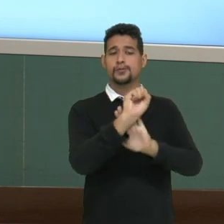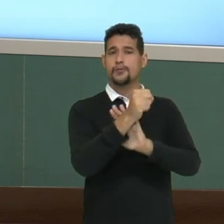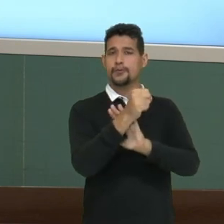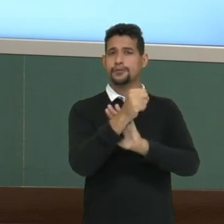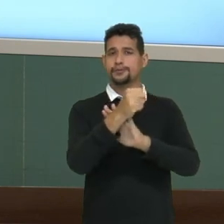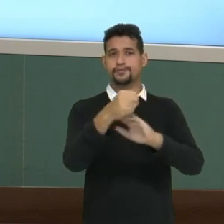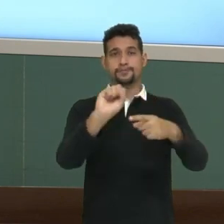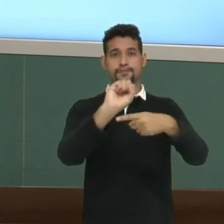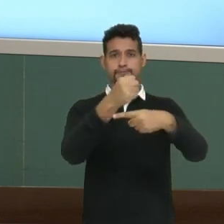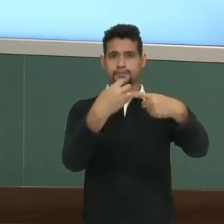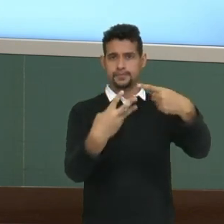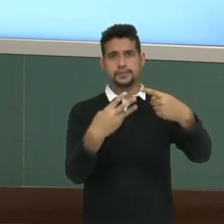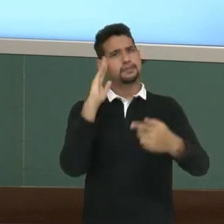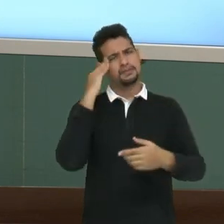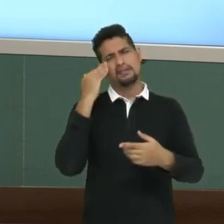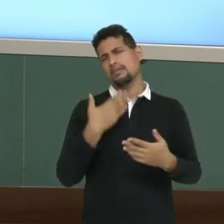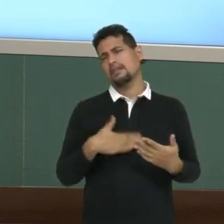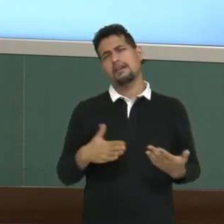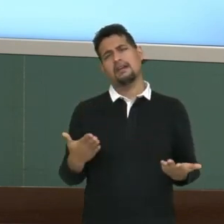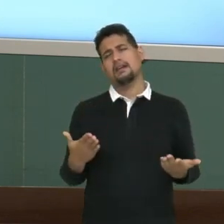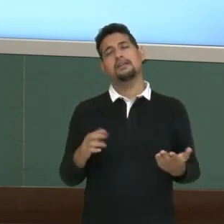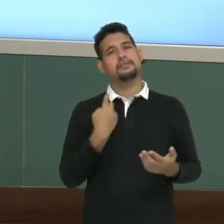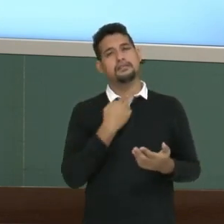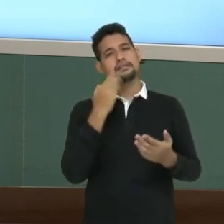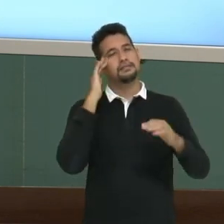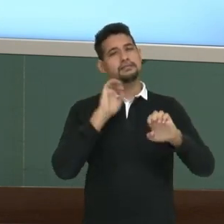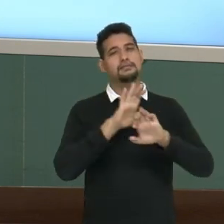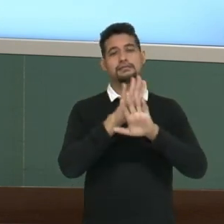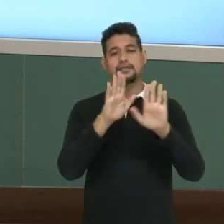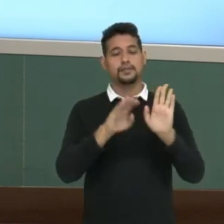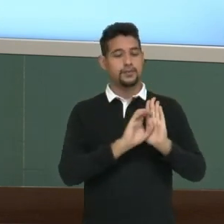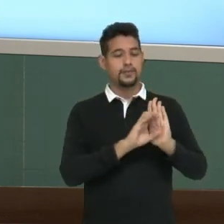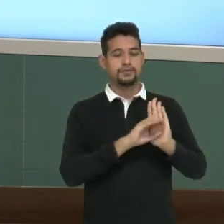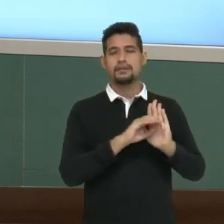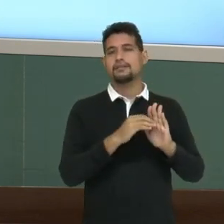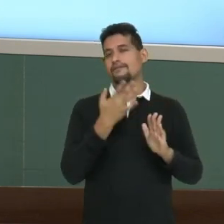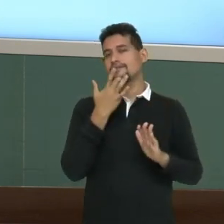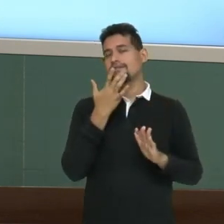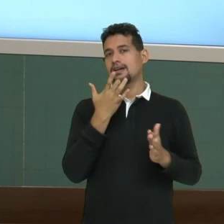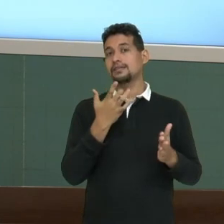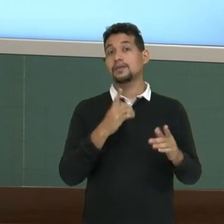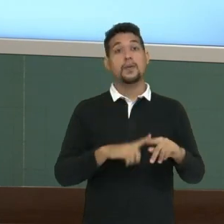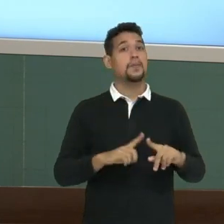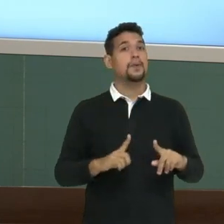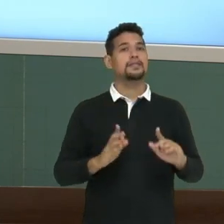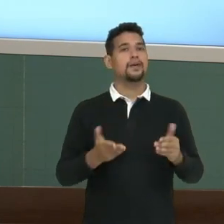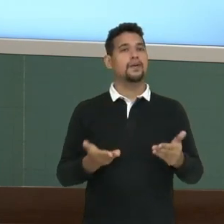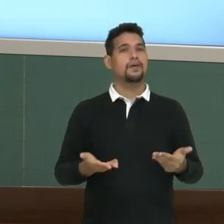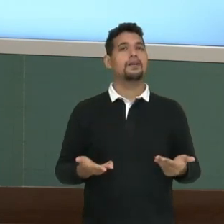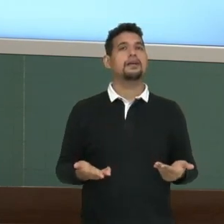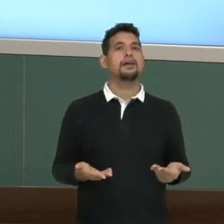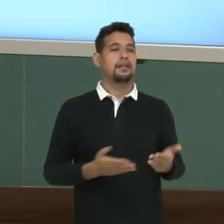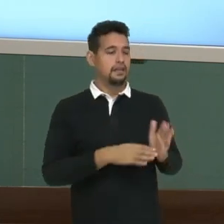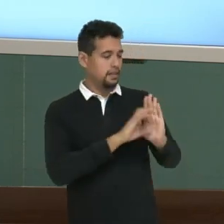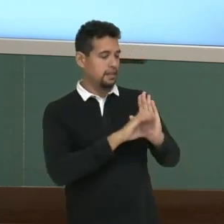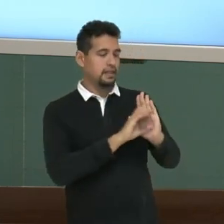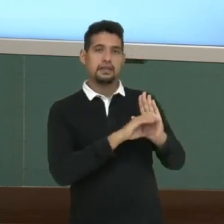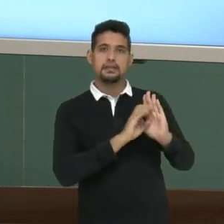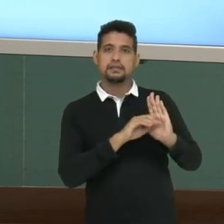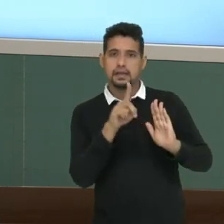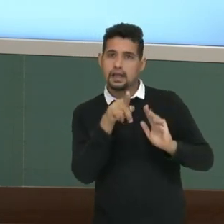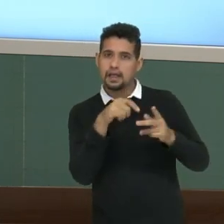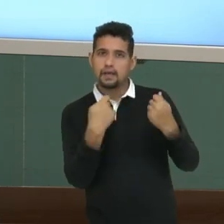terços. Tranquilo, não é verdade? Se a gente entende o conceito, é bem tranquilo. Nesse caso aqui, o conceito que vocês